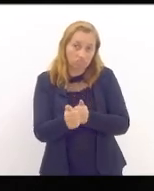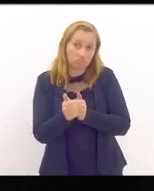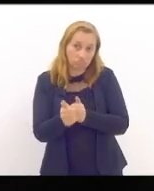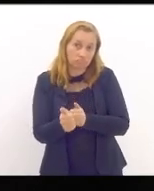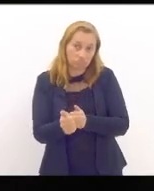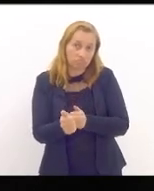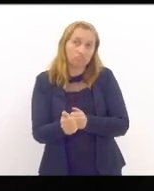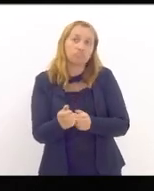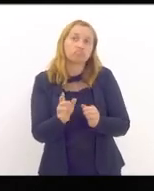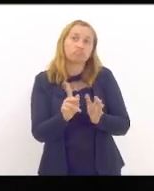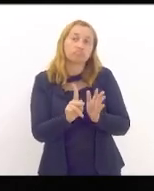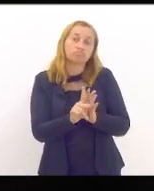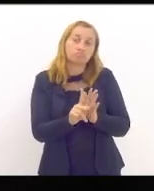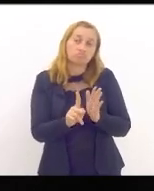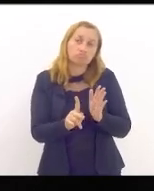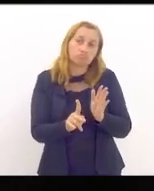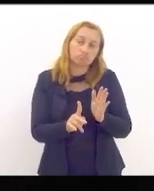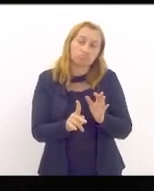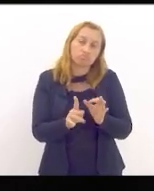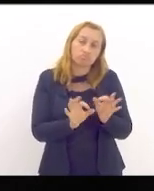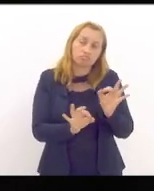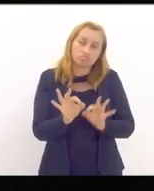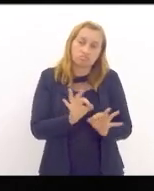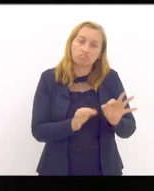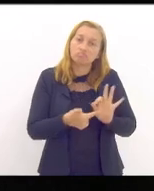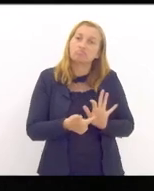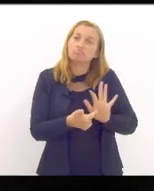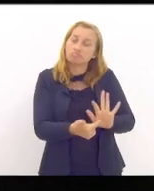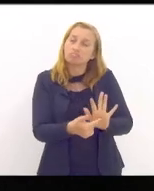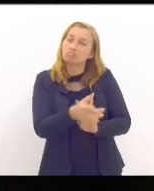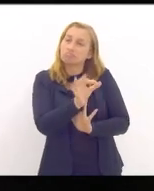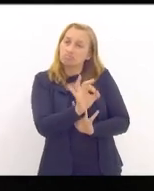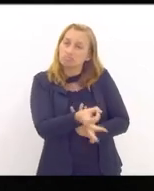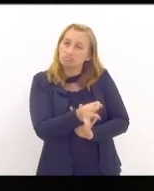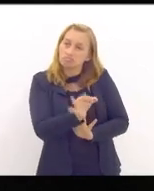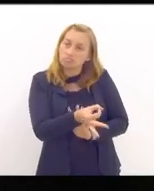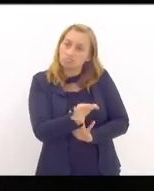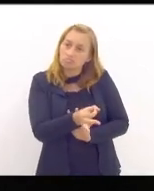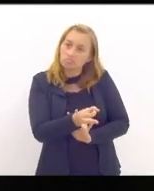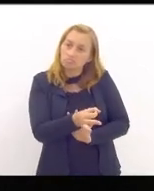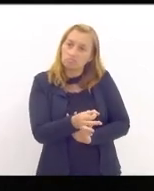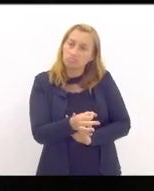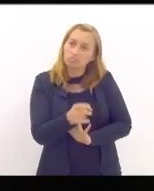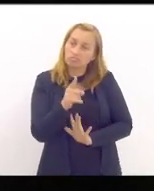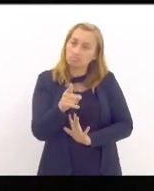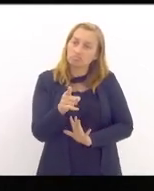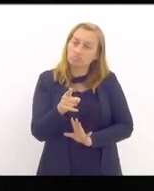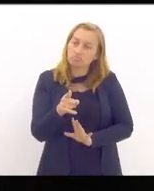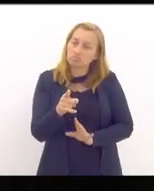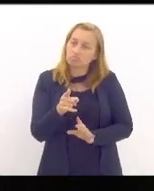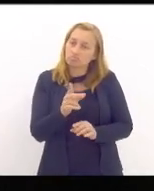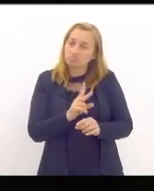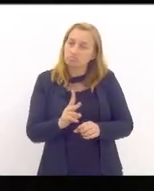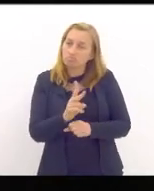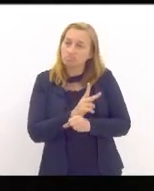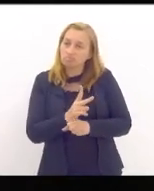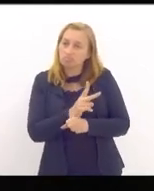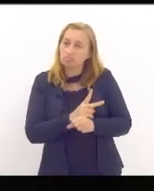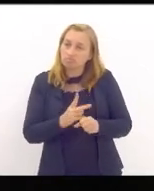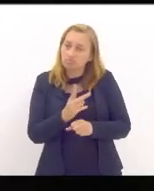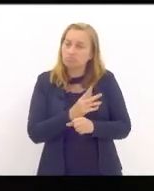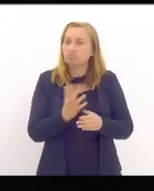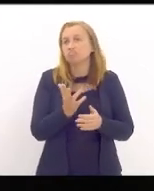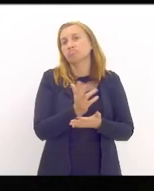este projeto tá lá identificado exatamente quando você busca o objeto do projeto